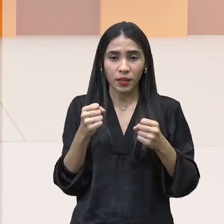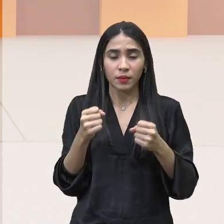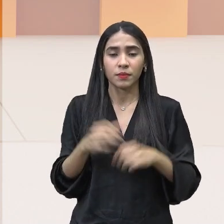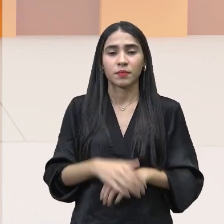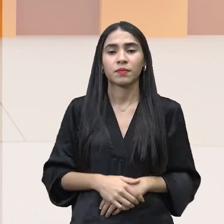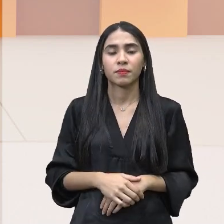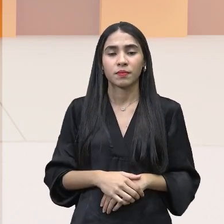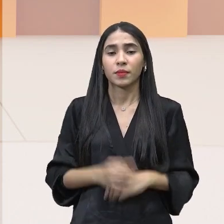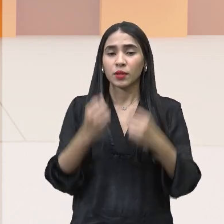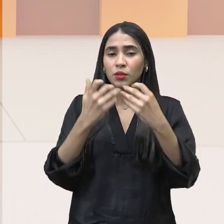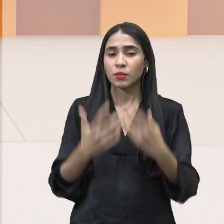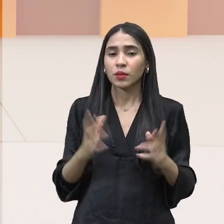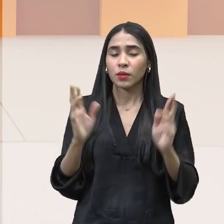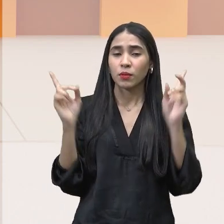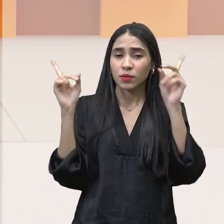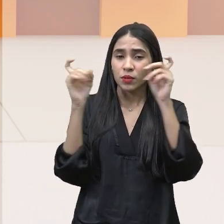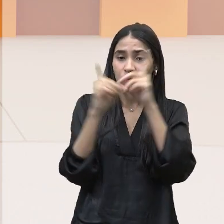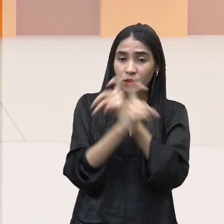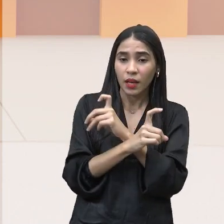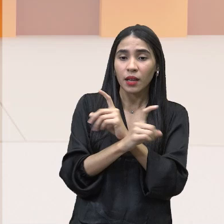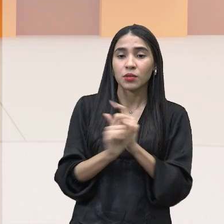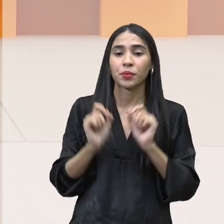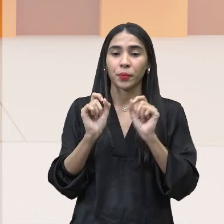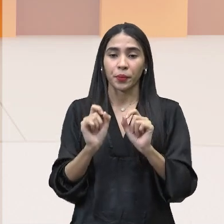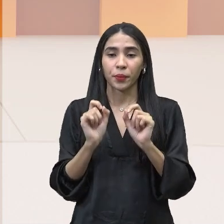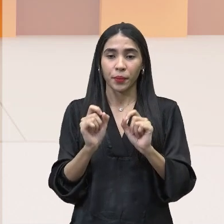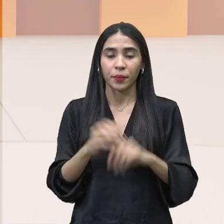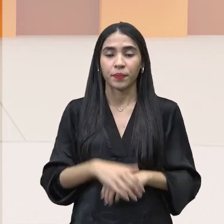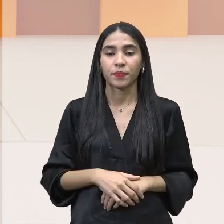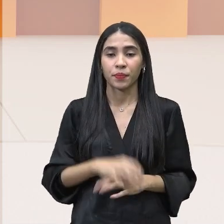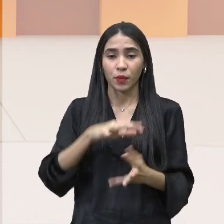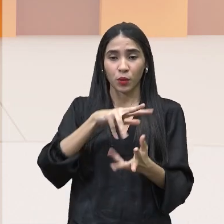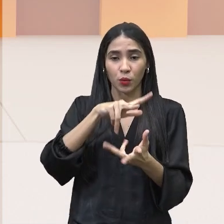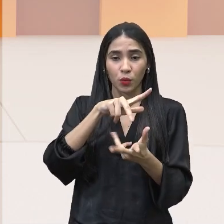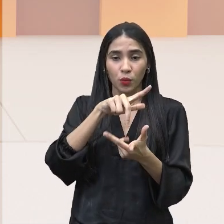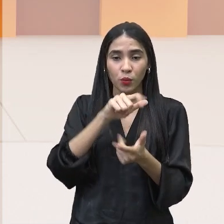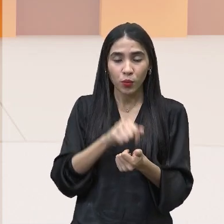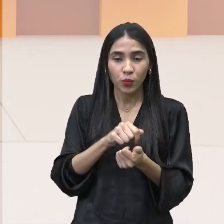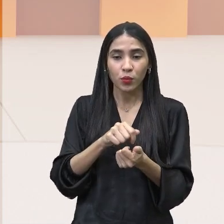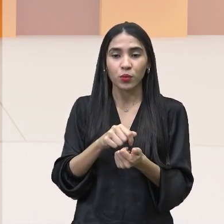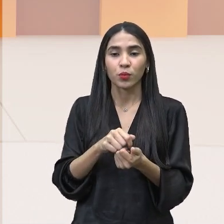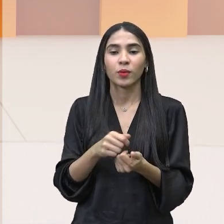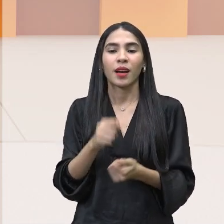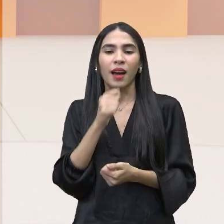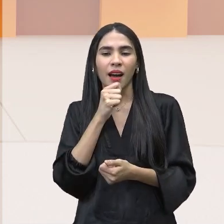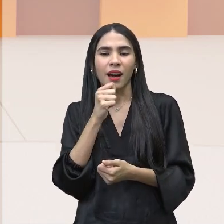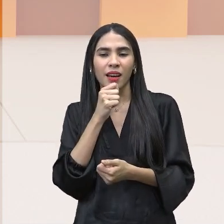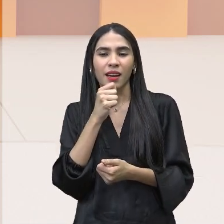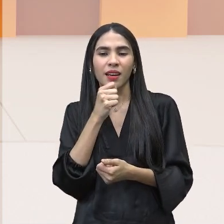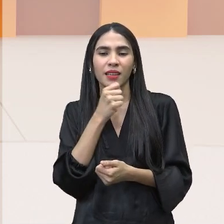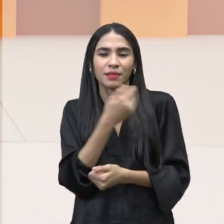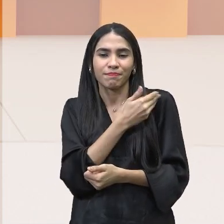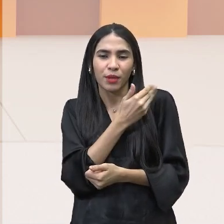a dificuldade de um mundo aceitar a visão ideológica da